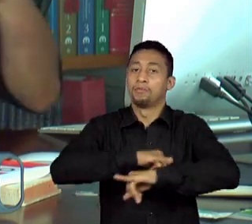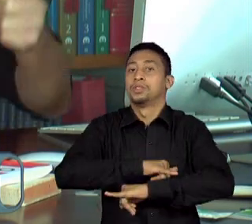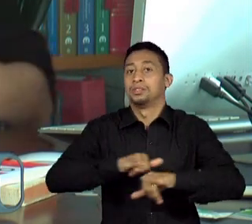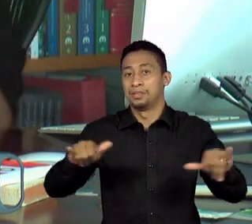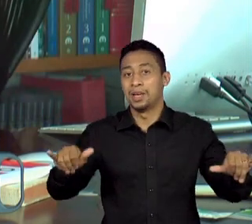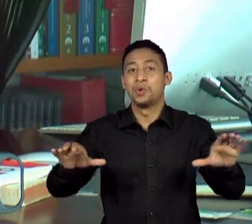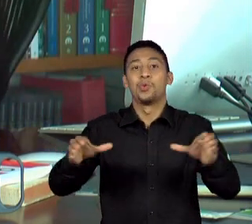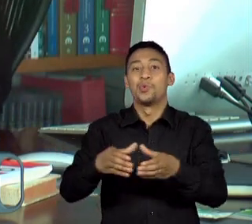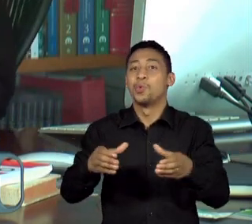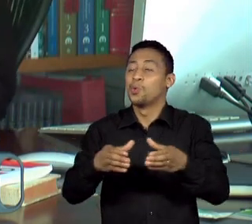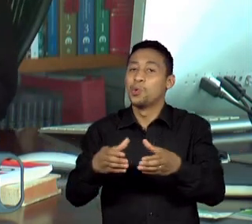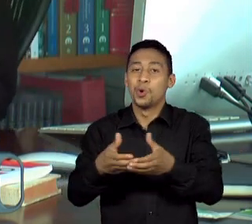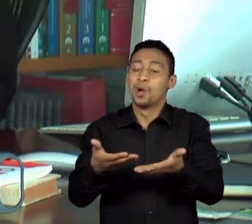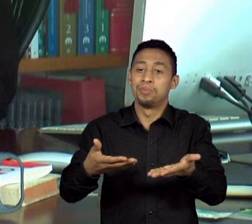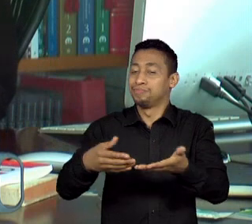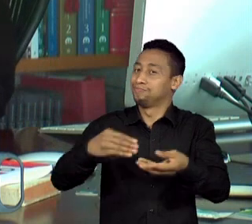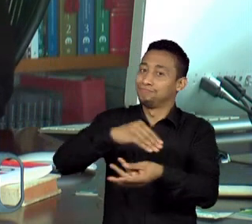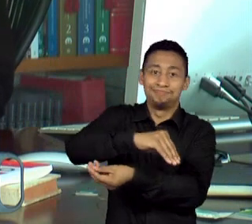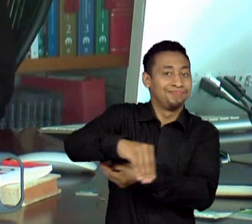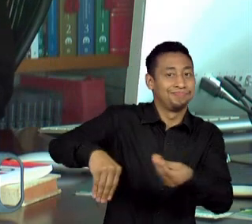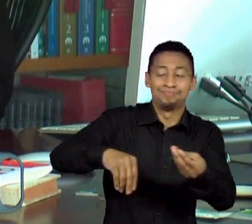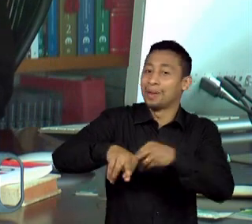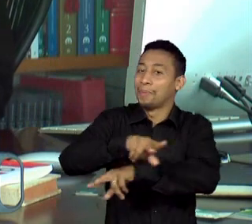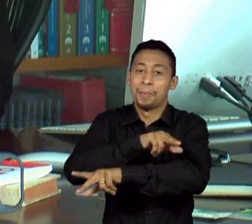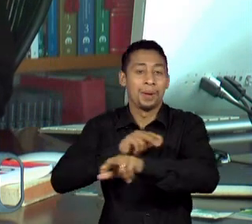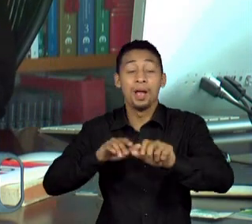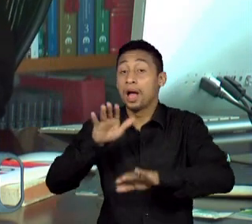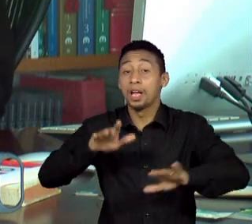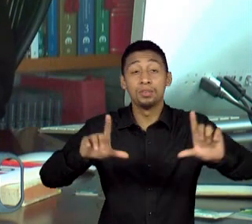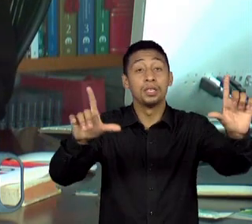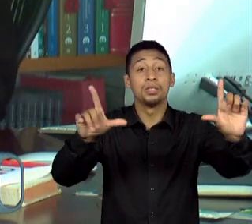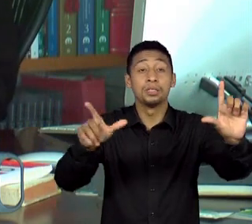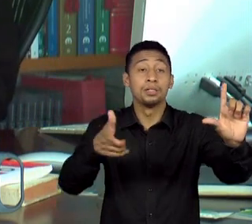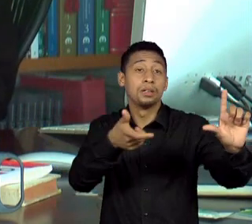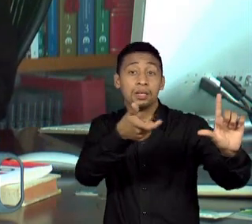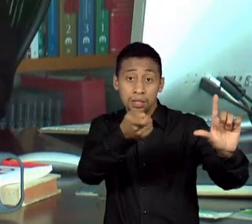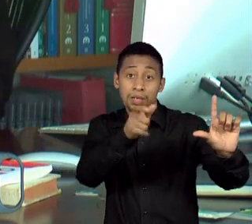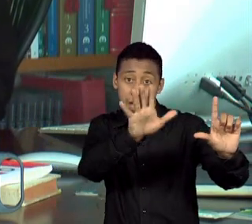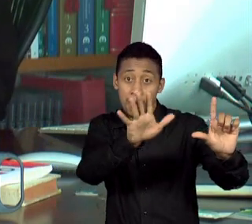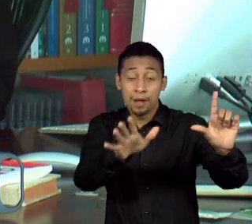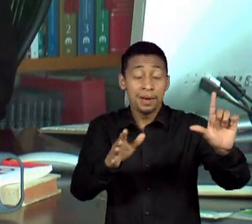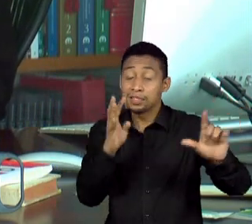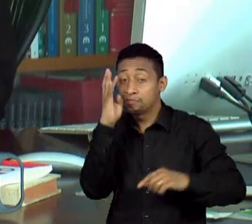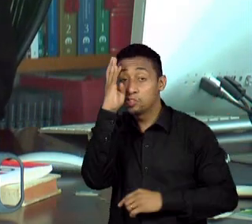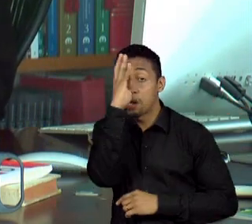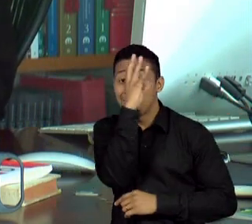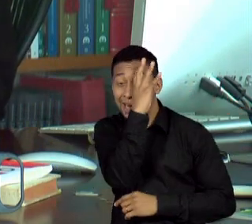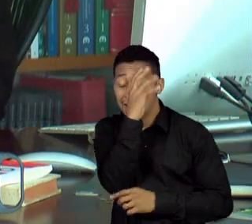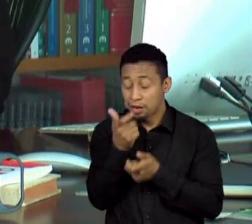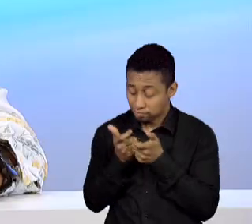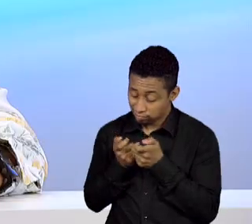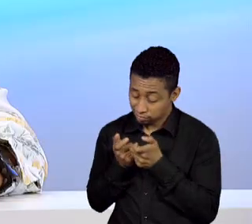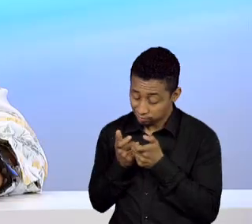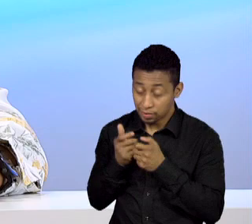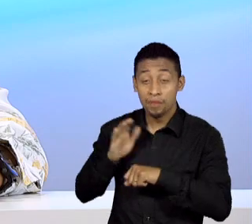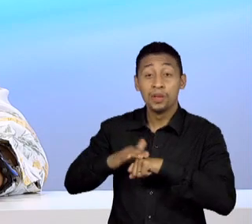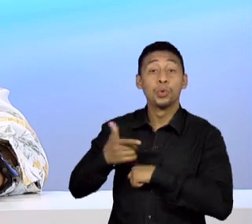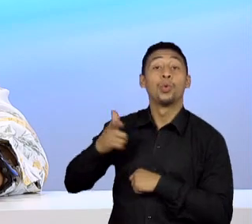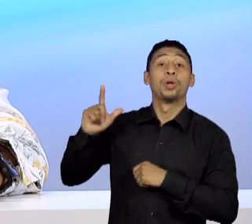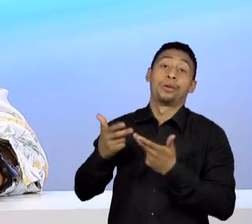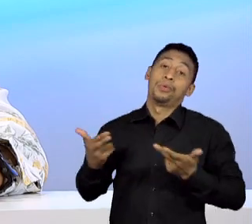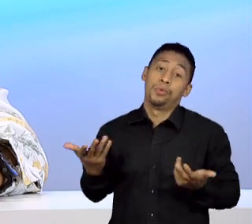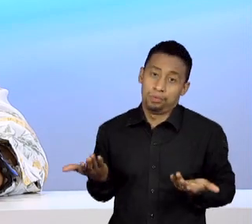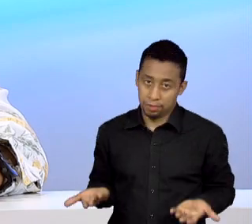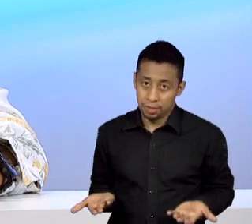mais dispersivo, que pode estar com a TV ligada sem prestar muita atenção. Então, aí tu começa a raciocinar diferente. Mas vejam